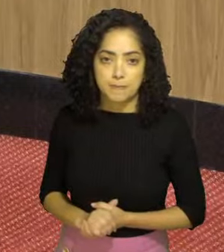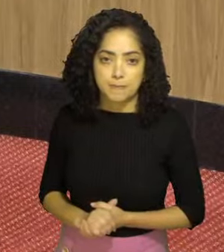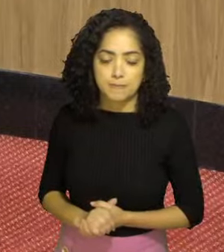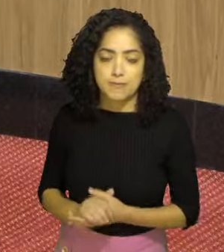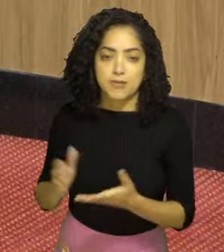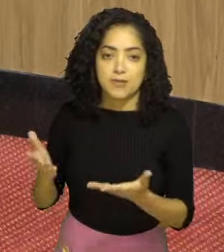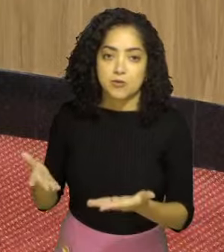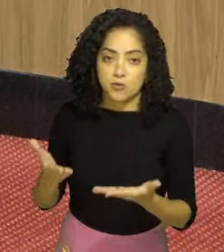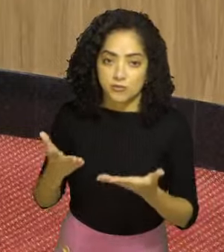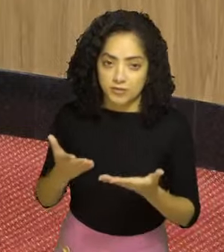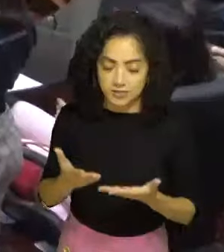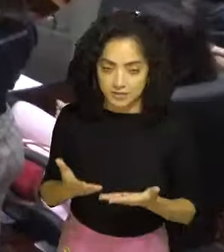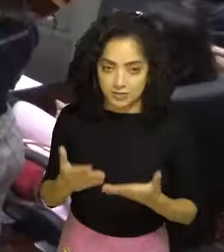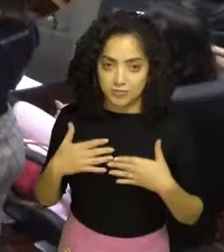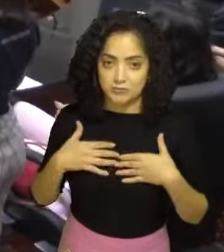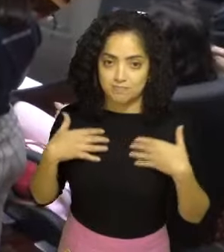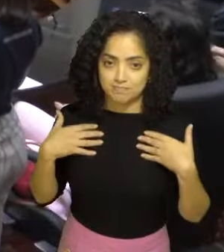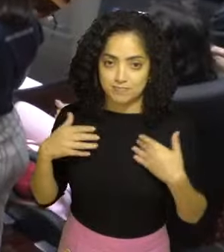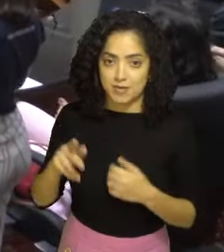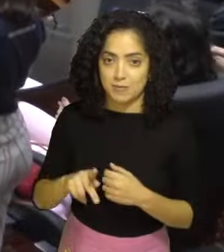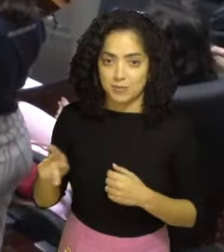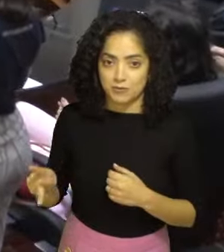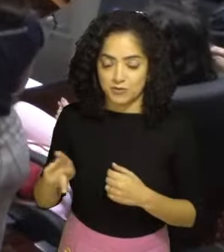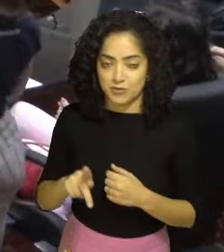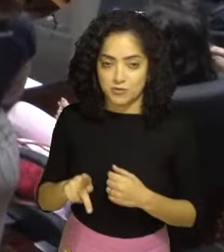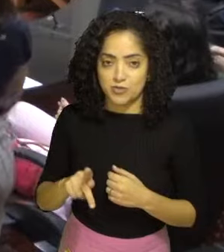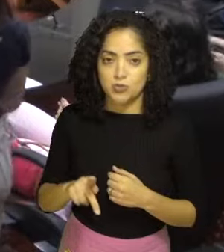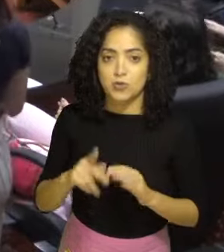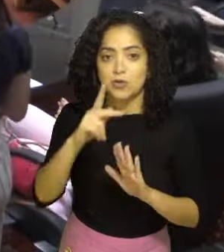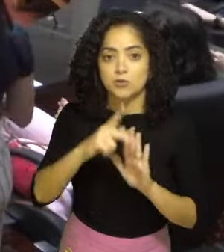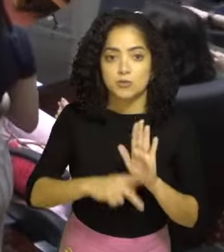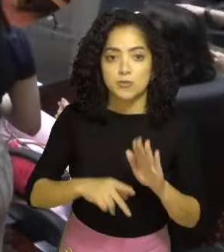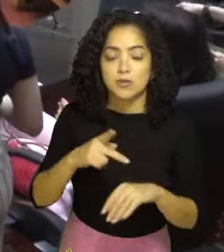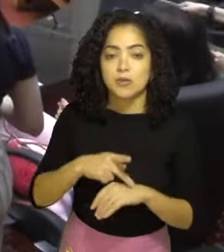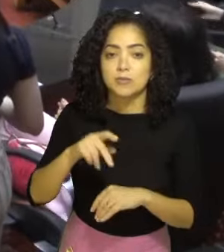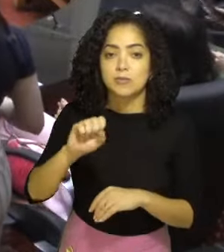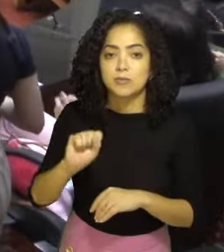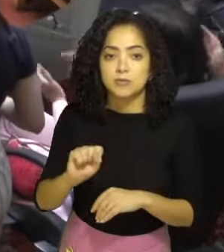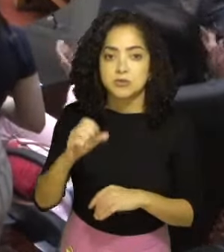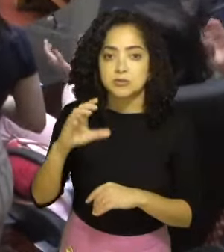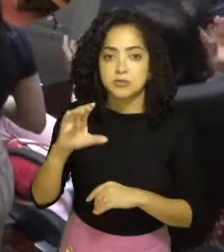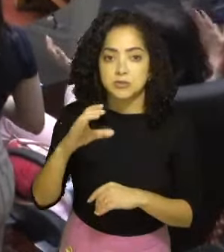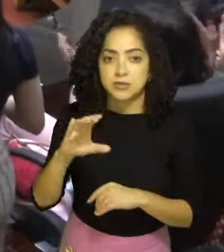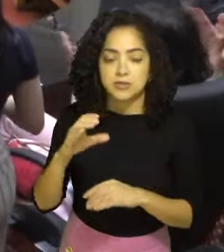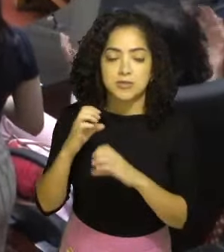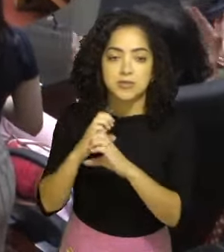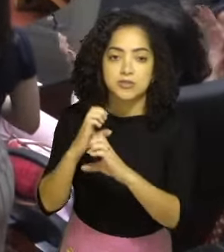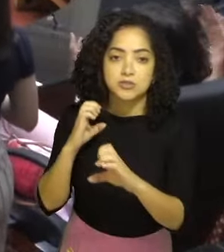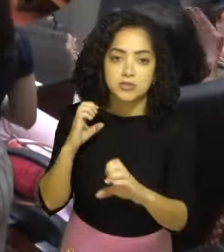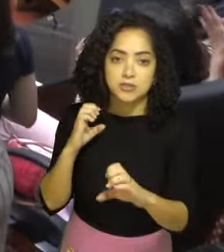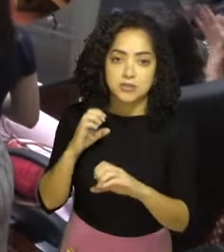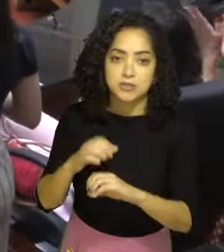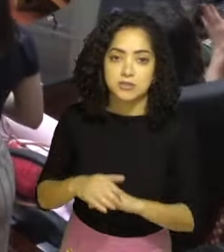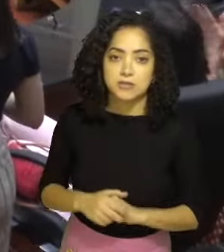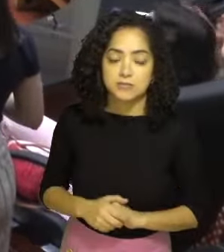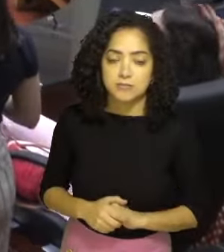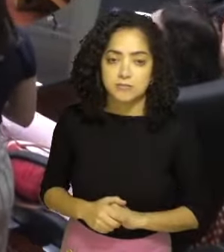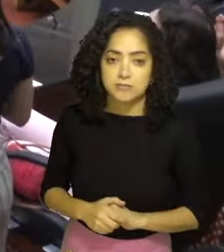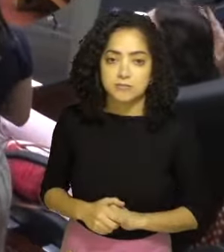Convidamos para receber a homenagem à professora permanente do Programa de Pós-Graduação da Ciência em Engenharia